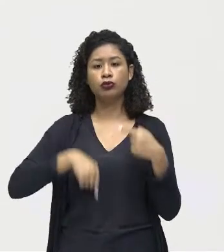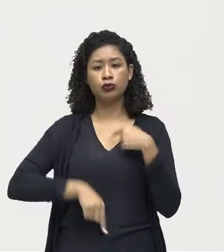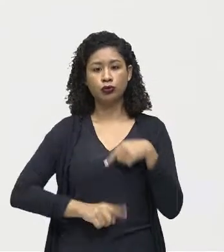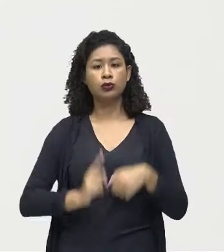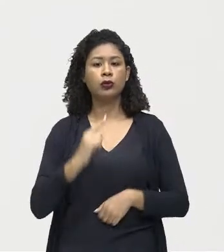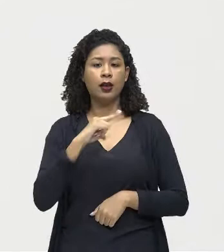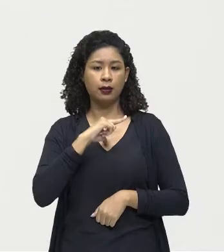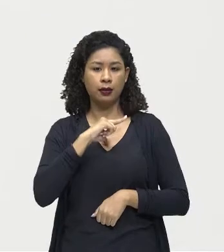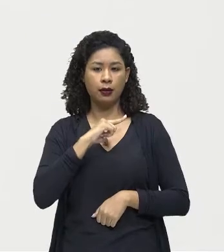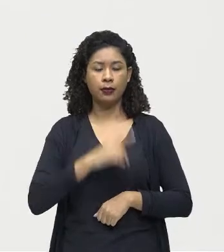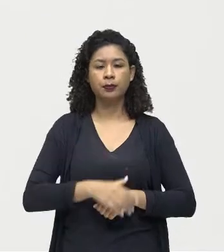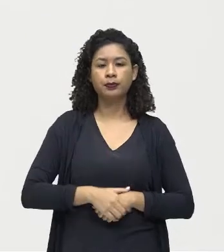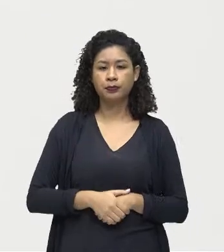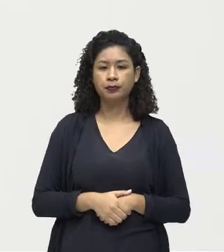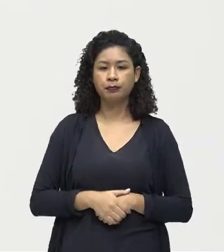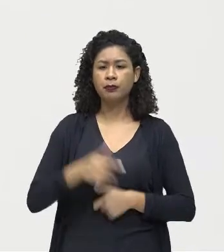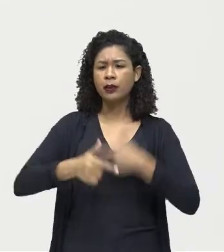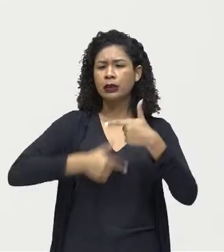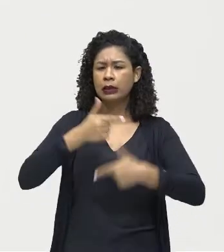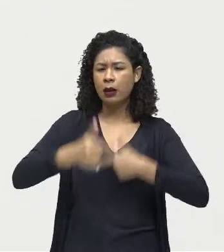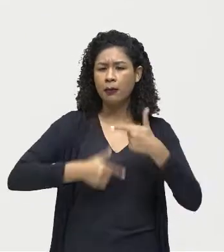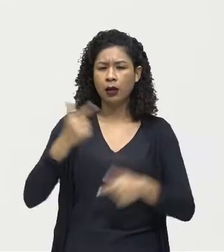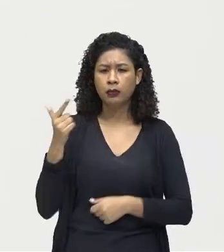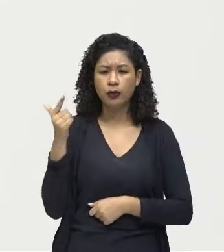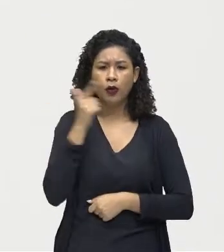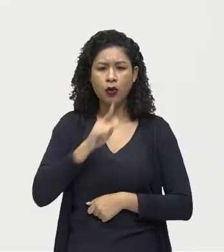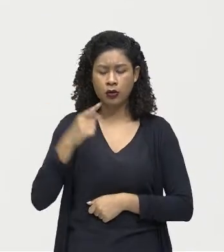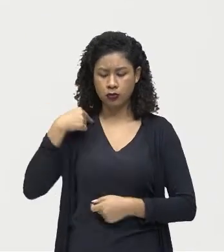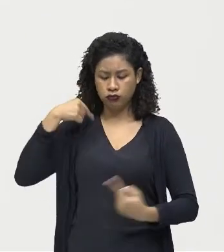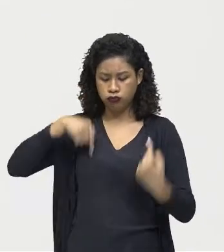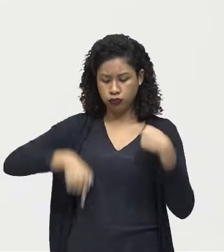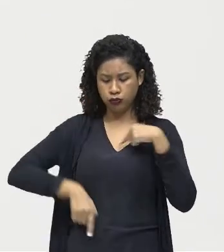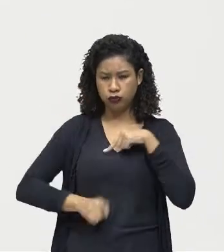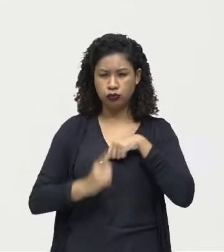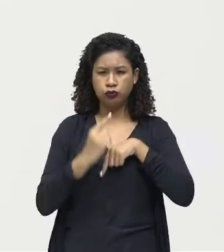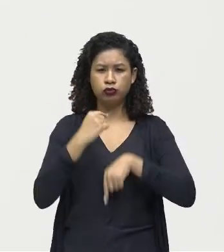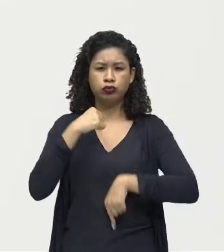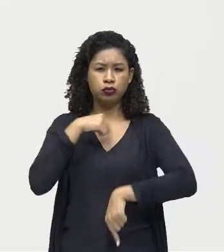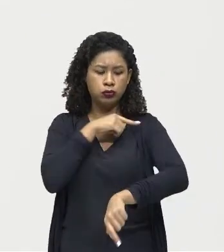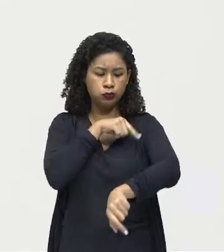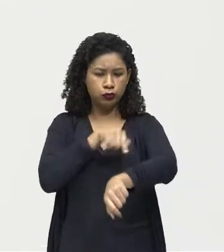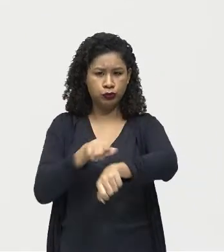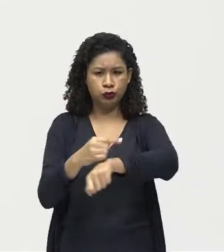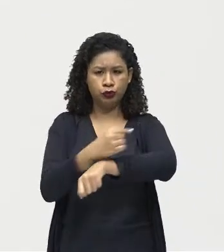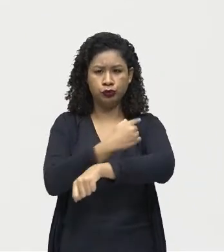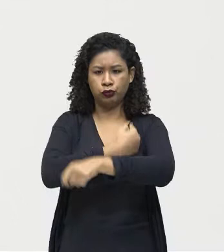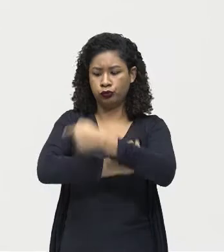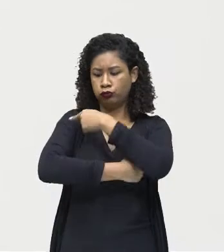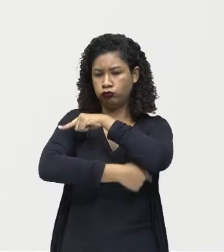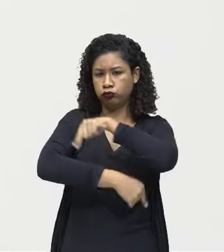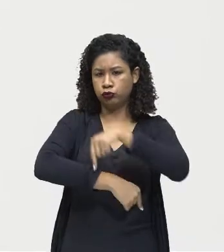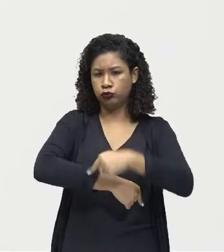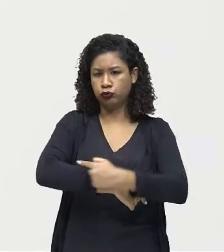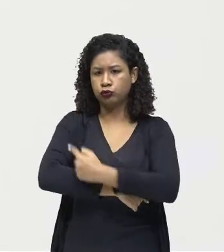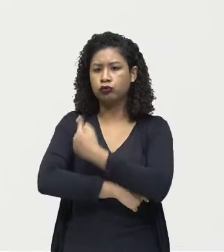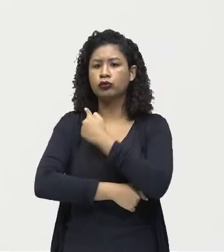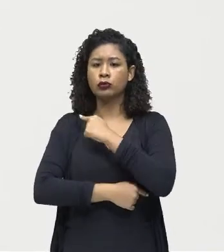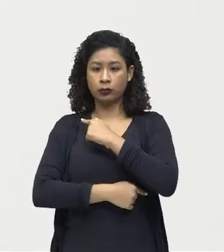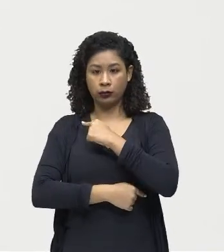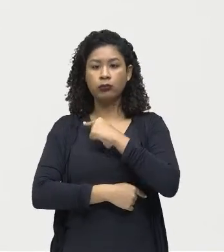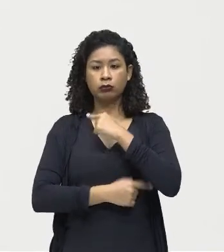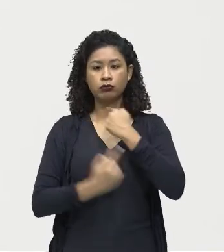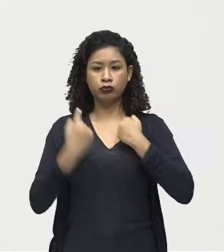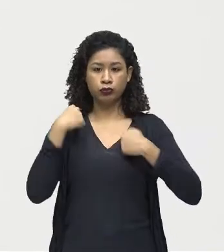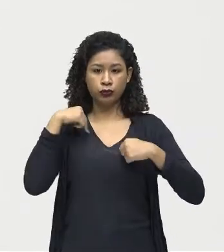Para realizar o percurso completo no interior do organismo, o sangue ele percorre trajetos interligados. O sangue